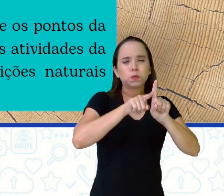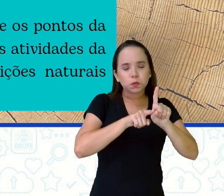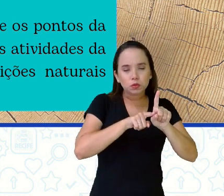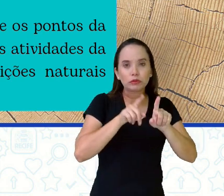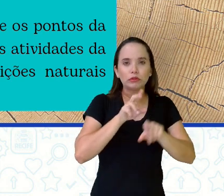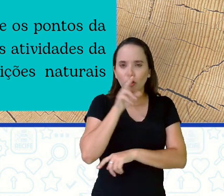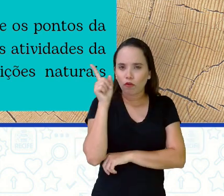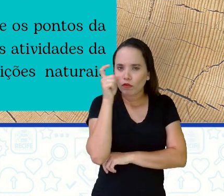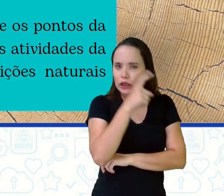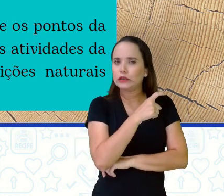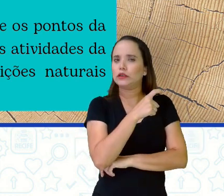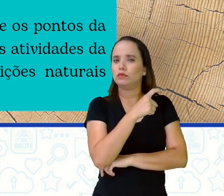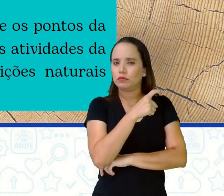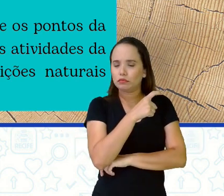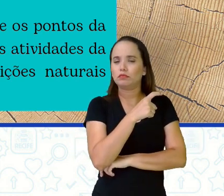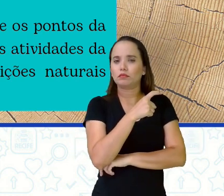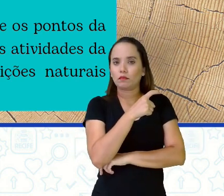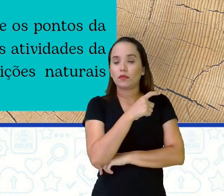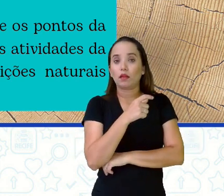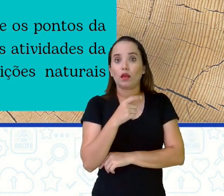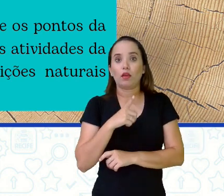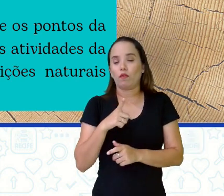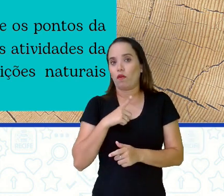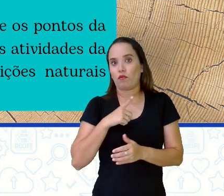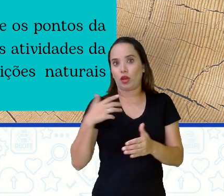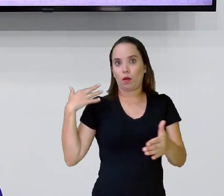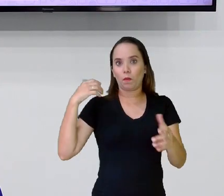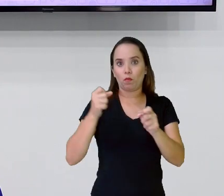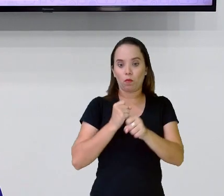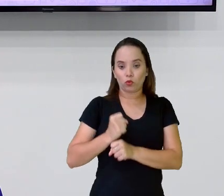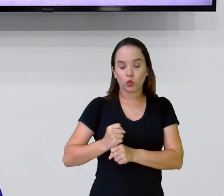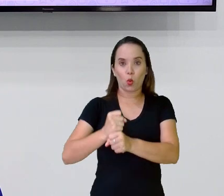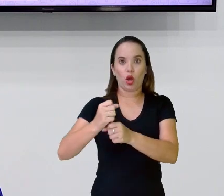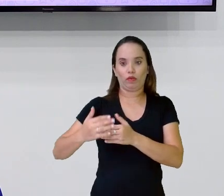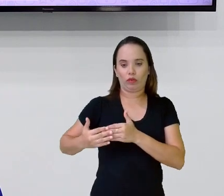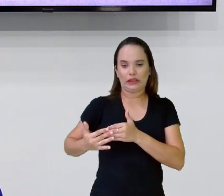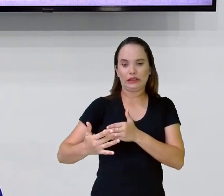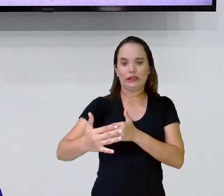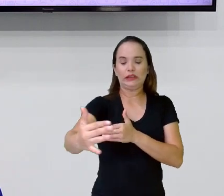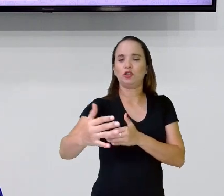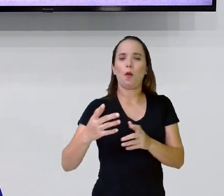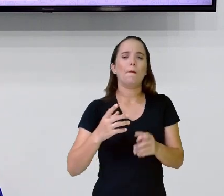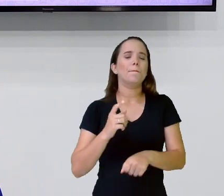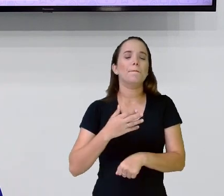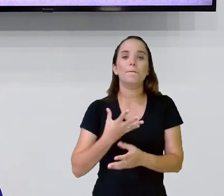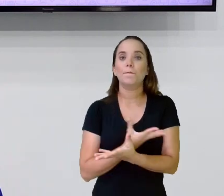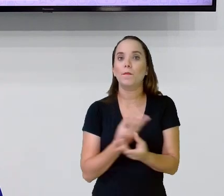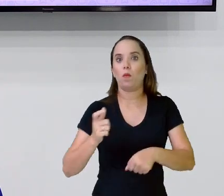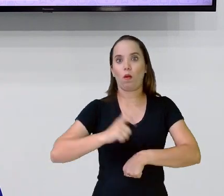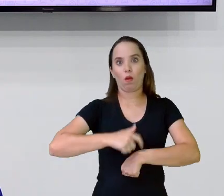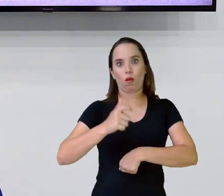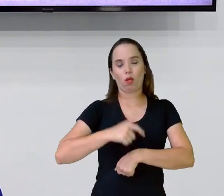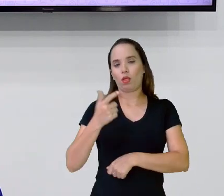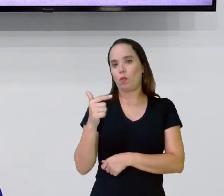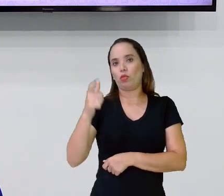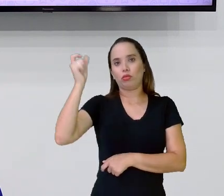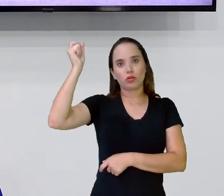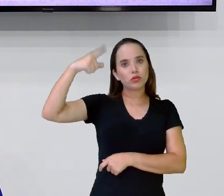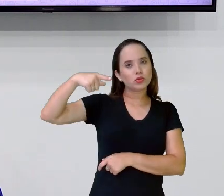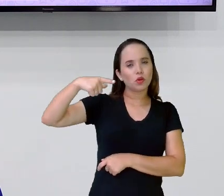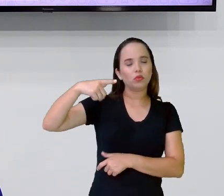parte do ano assim passa sem luz do sol, por exemplo. Então, está bem relacionado a esse último ponto